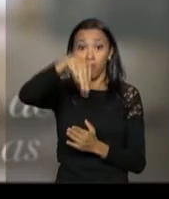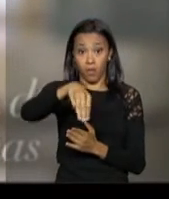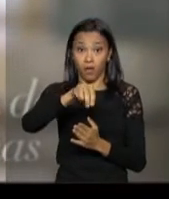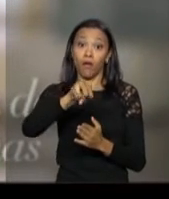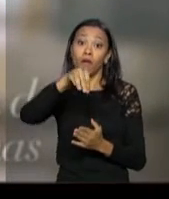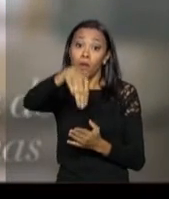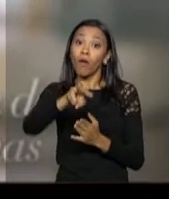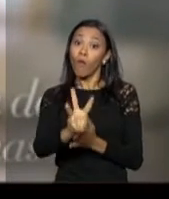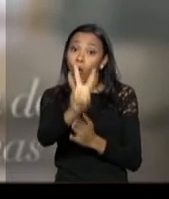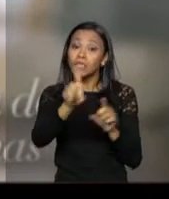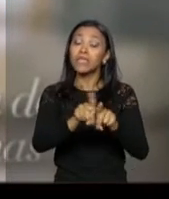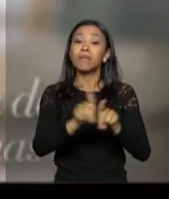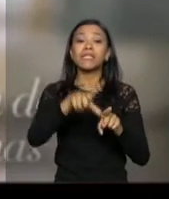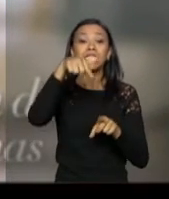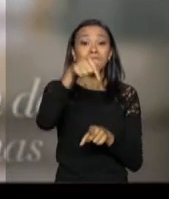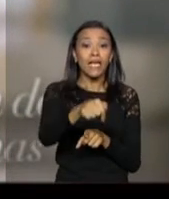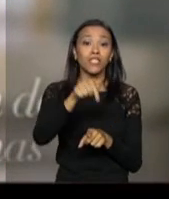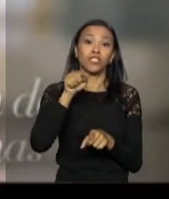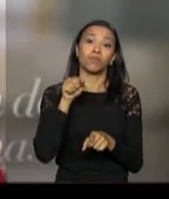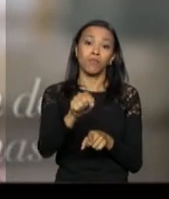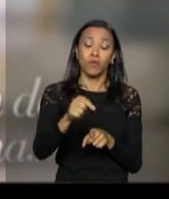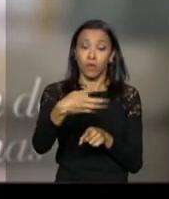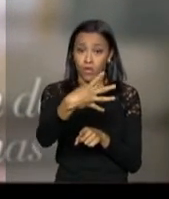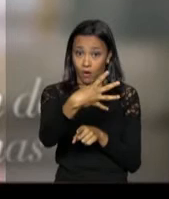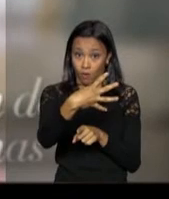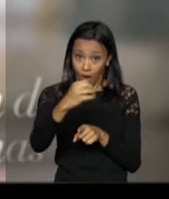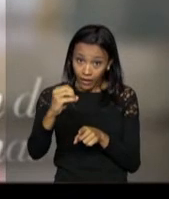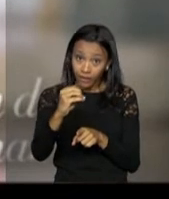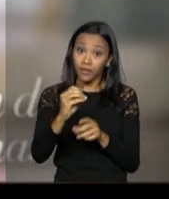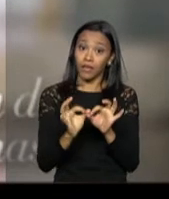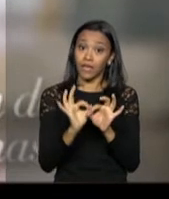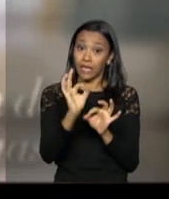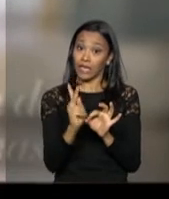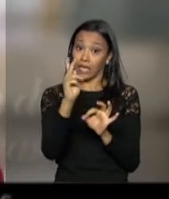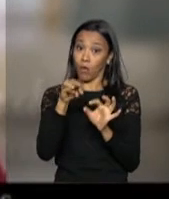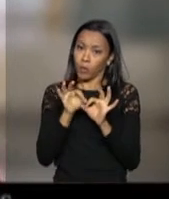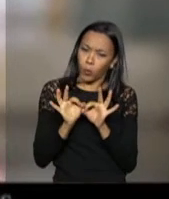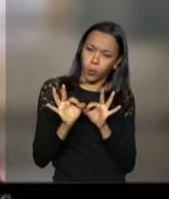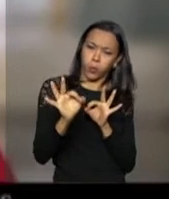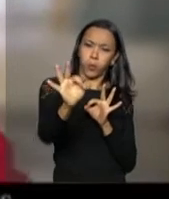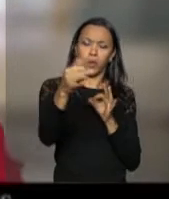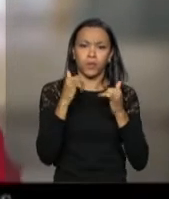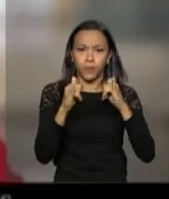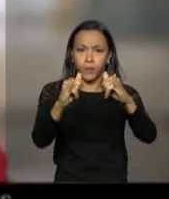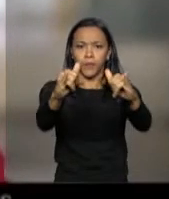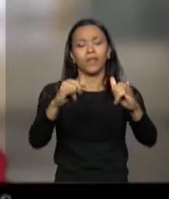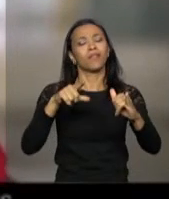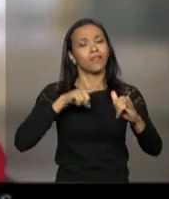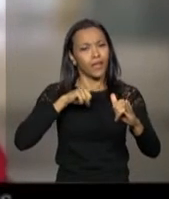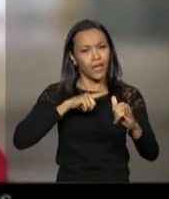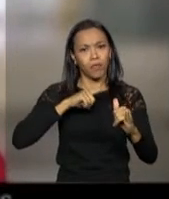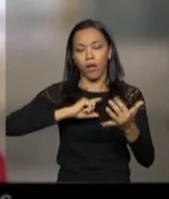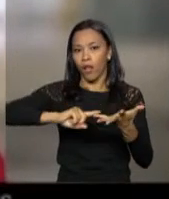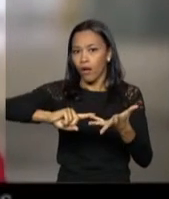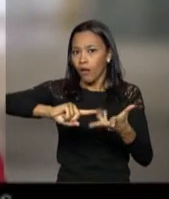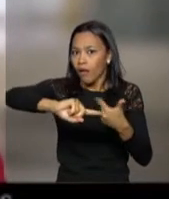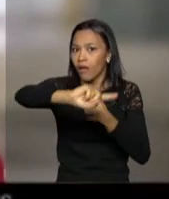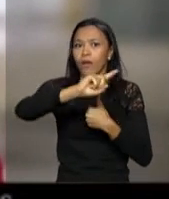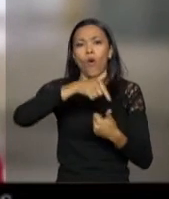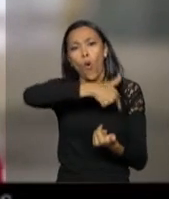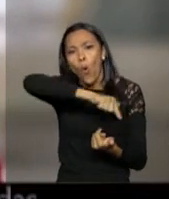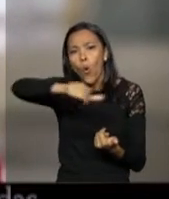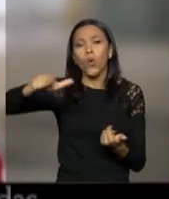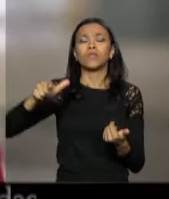energia e 7.540 quilômetros de novas linhas. Temos uma grande quantidade de